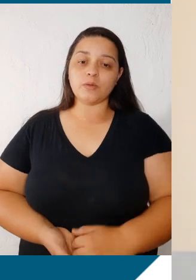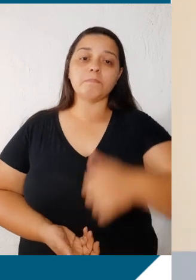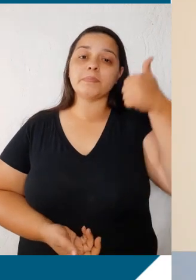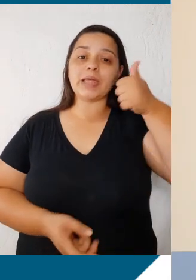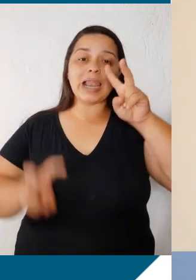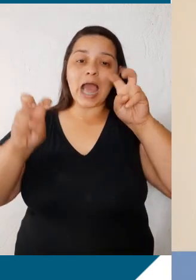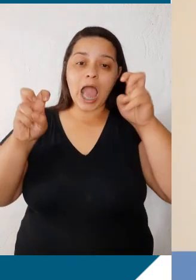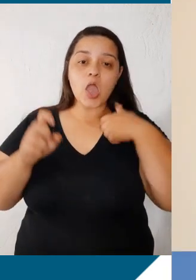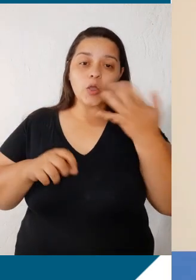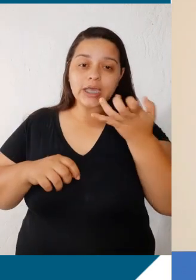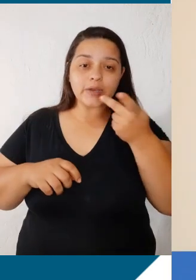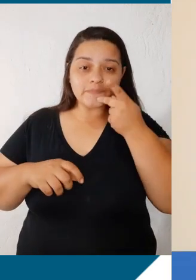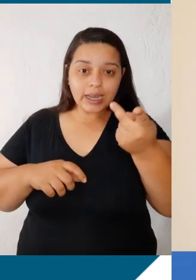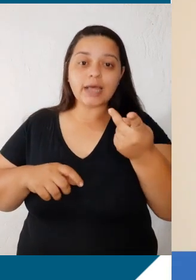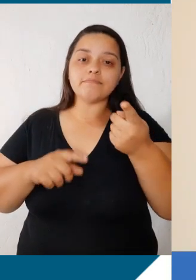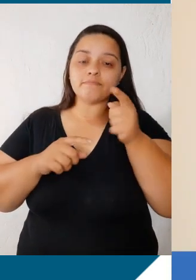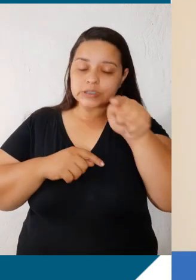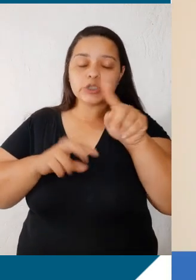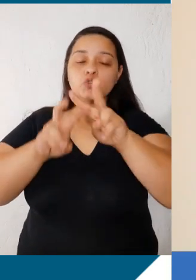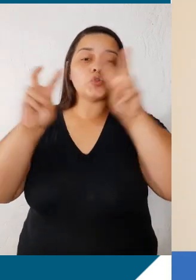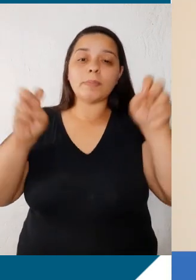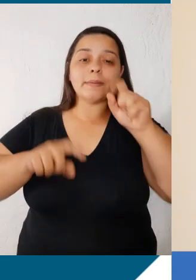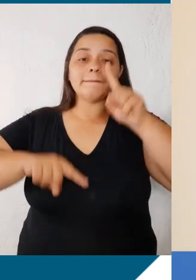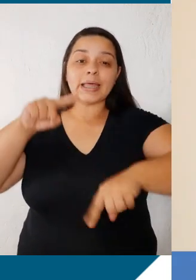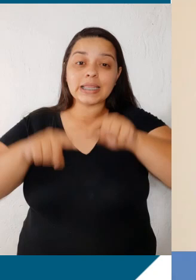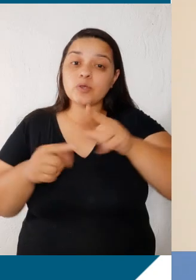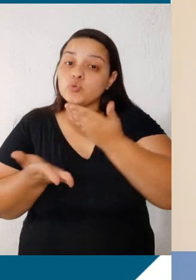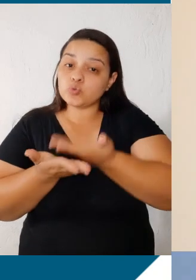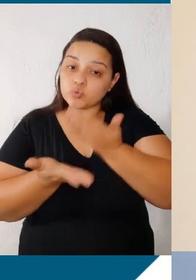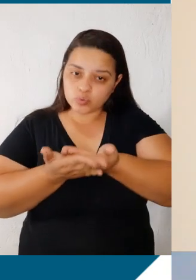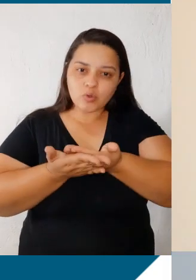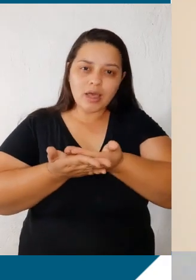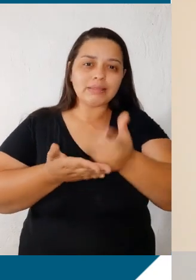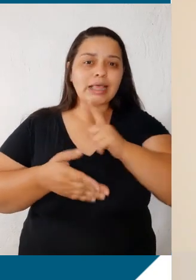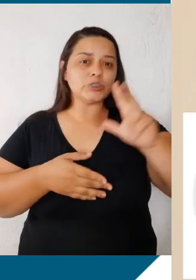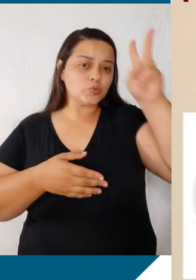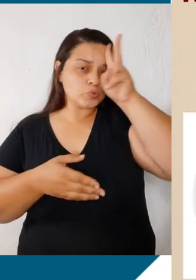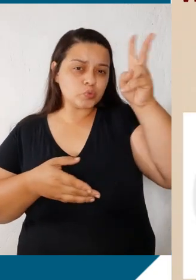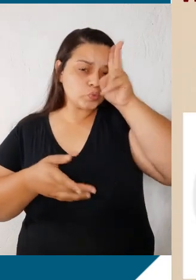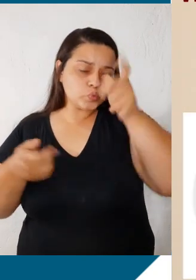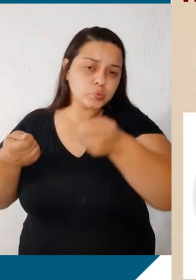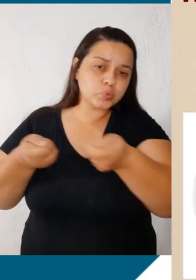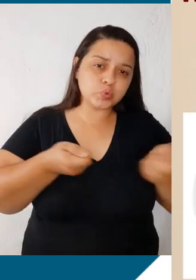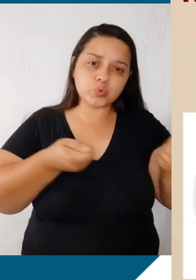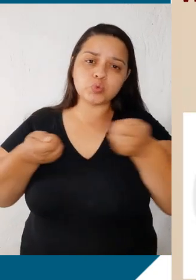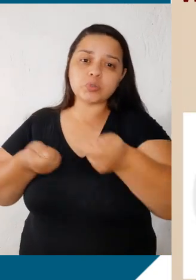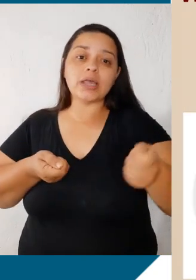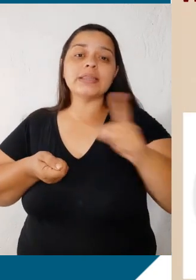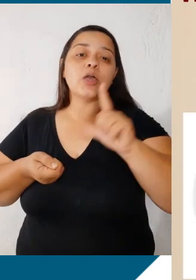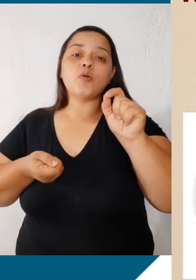O primeiro assunto que eu quero falar com você é sobre os materiais de estudo. A cada segunda-feira, a gente vai postar